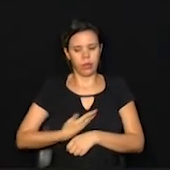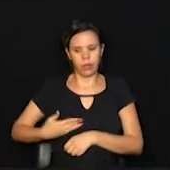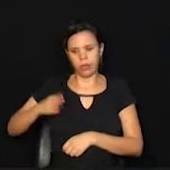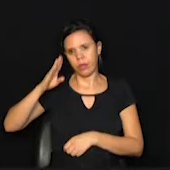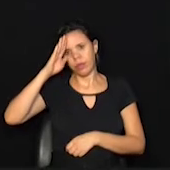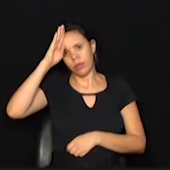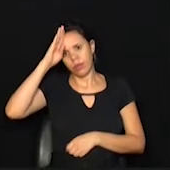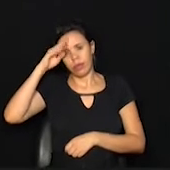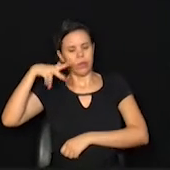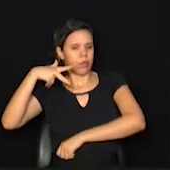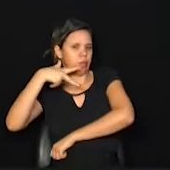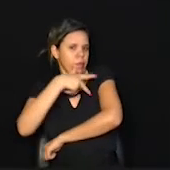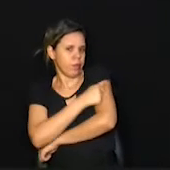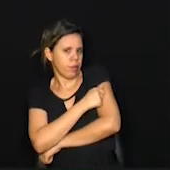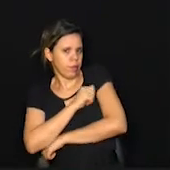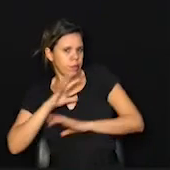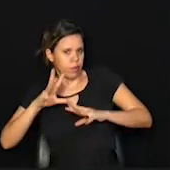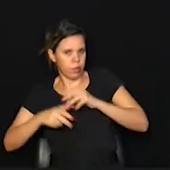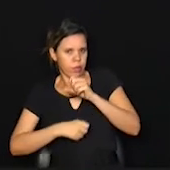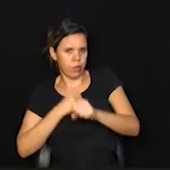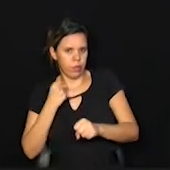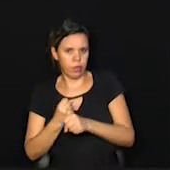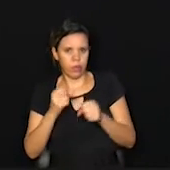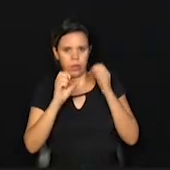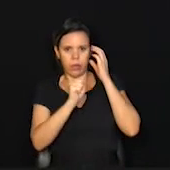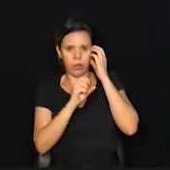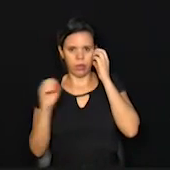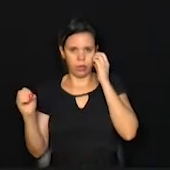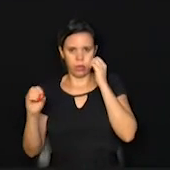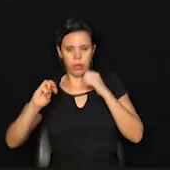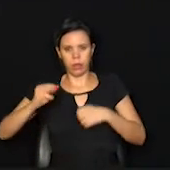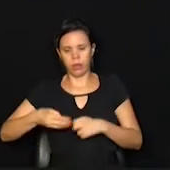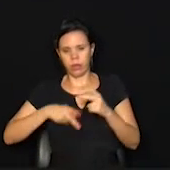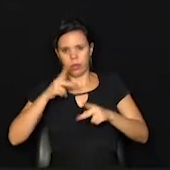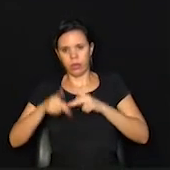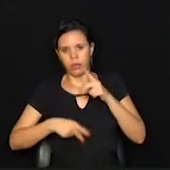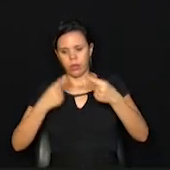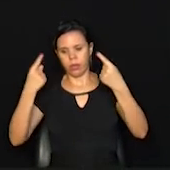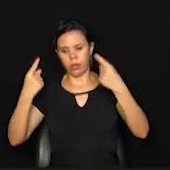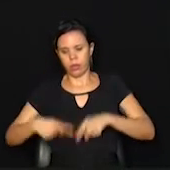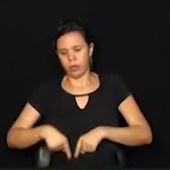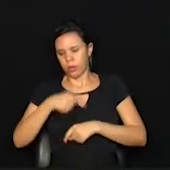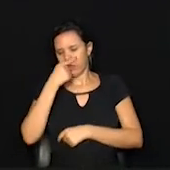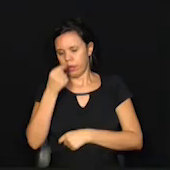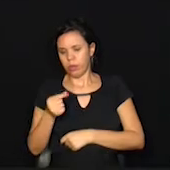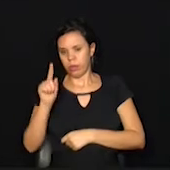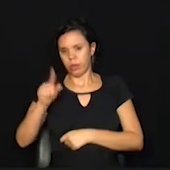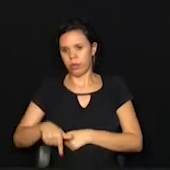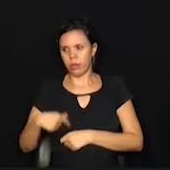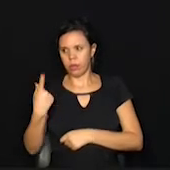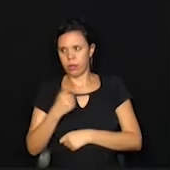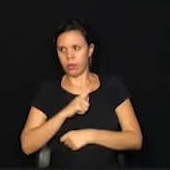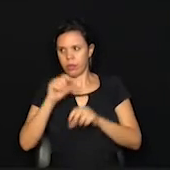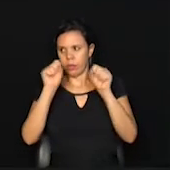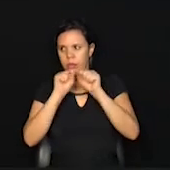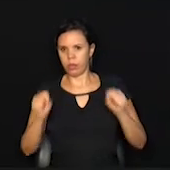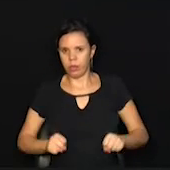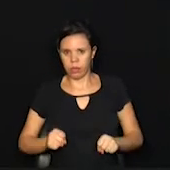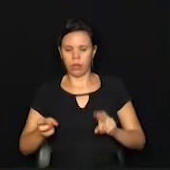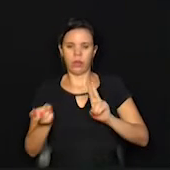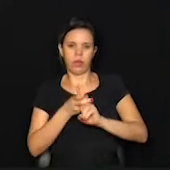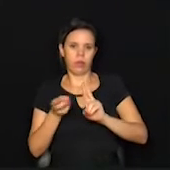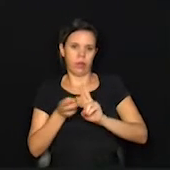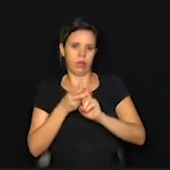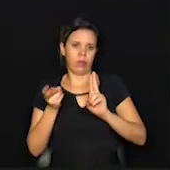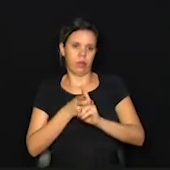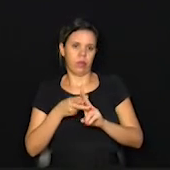bolsonaro vacinar todo ano 80 milhões de pessoas contra a gripe que é isso né Nós estamos Sistema Único de Saúde